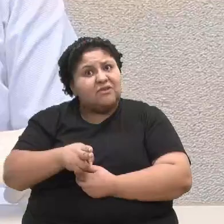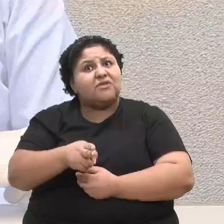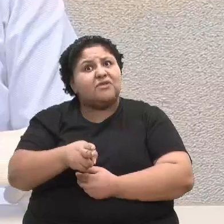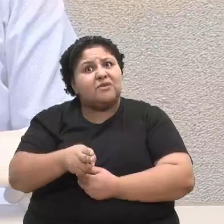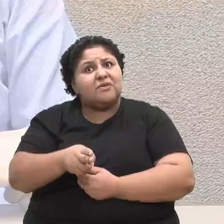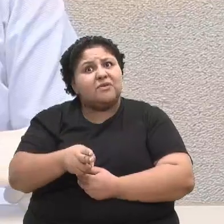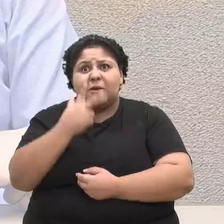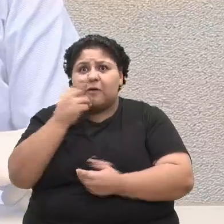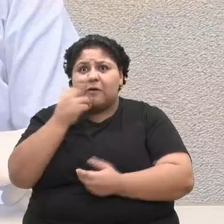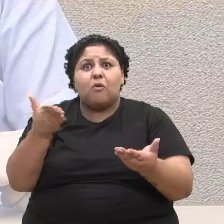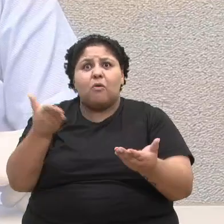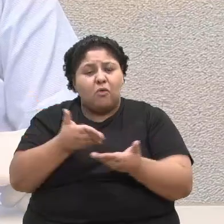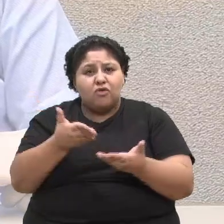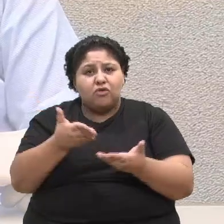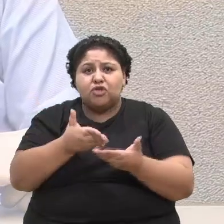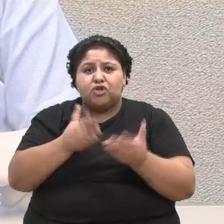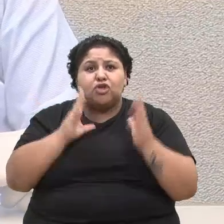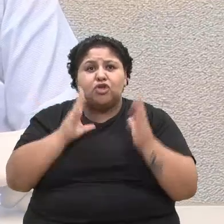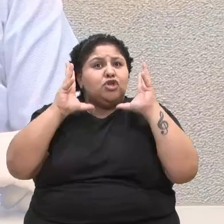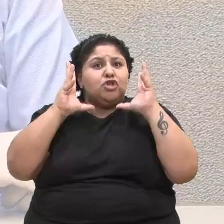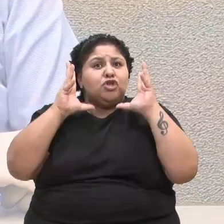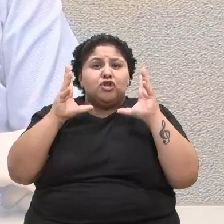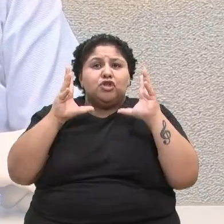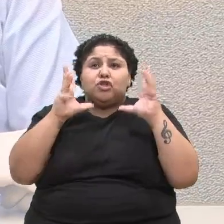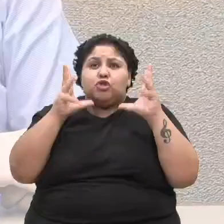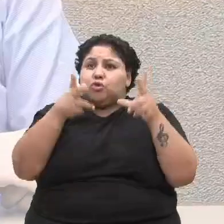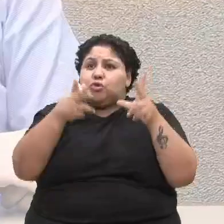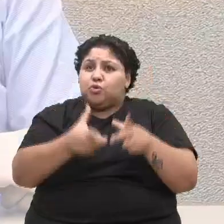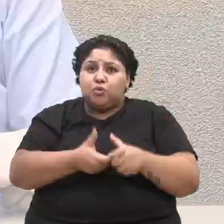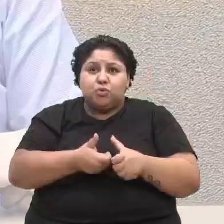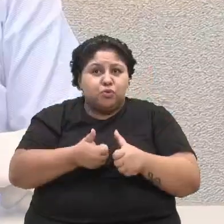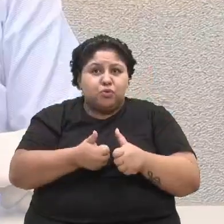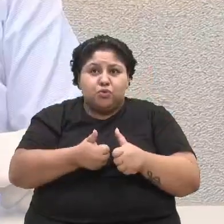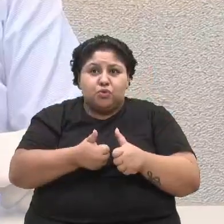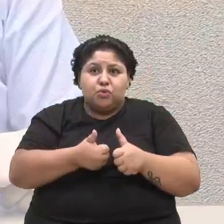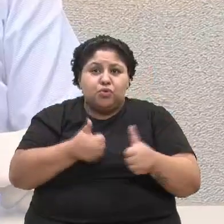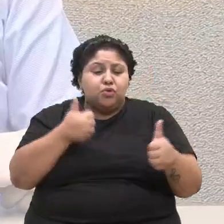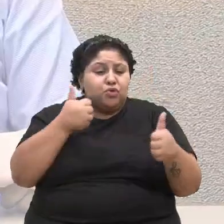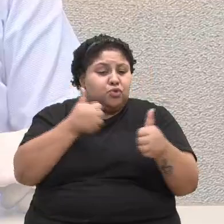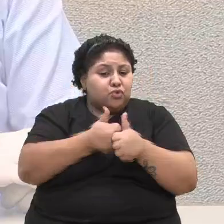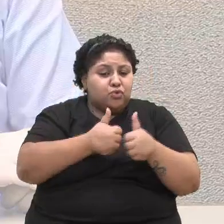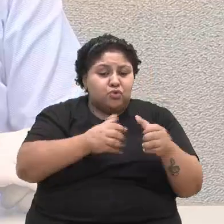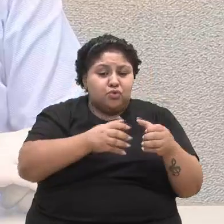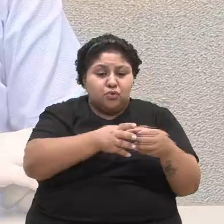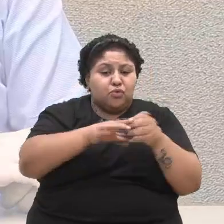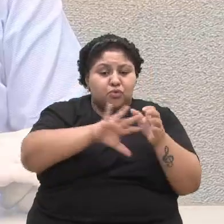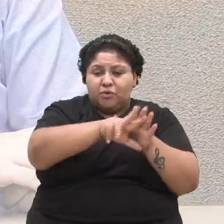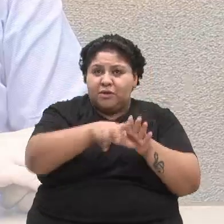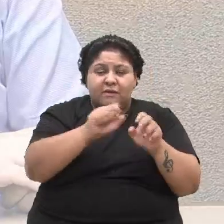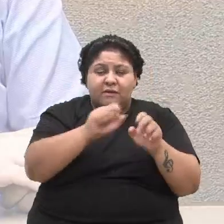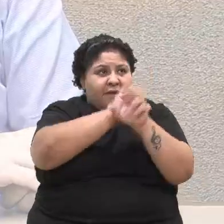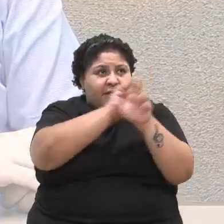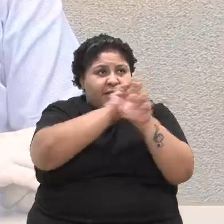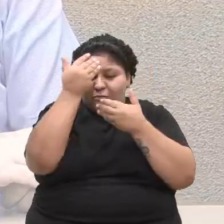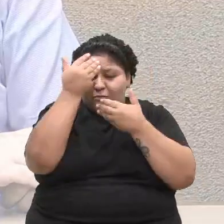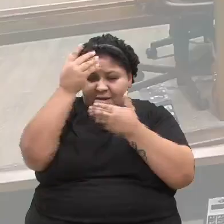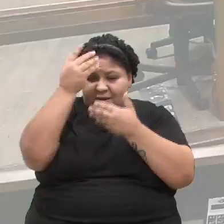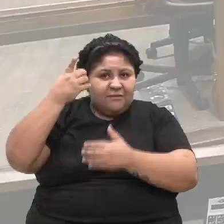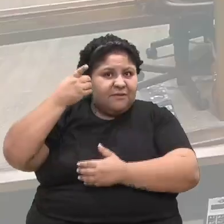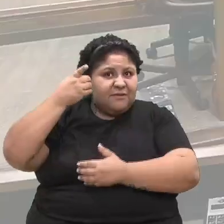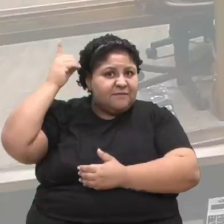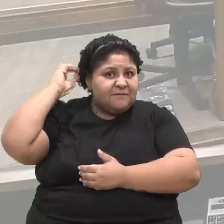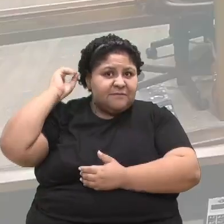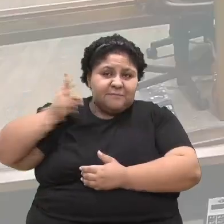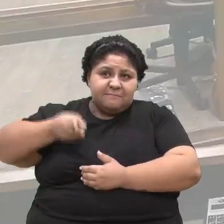que está, seremos dominados. E isso é claro como a luz do sol. Vereador. Obrigado, vereador Gil. Segue